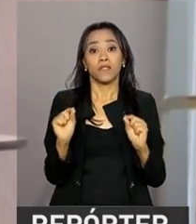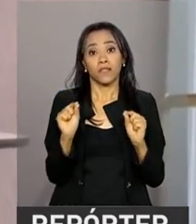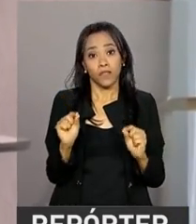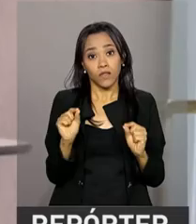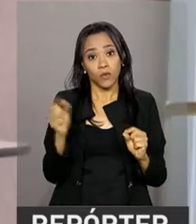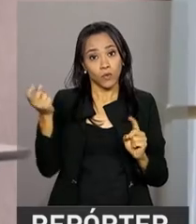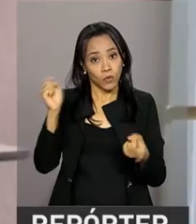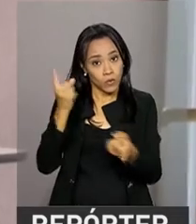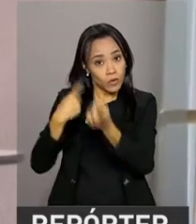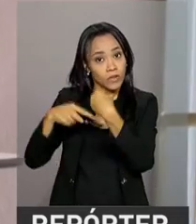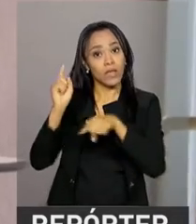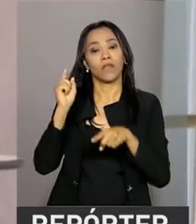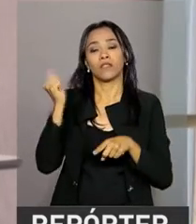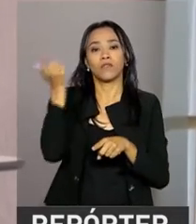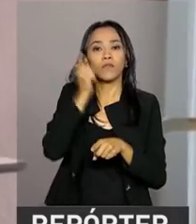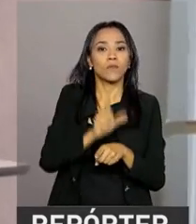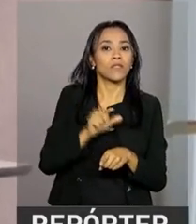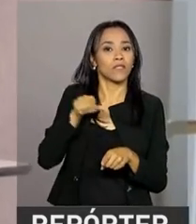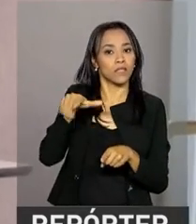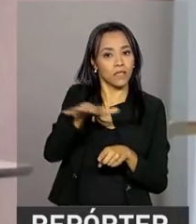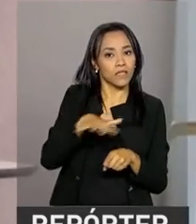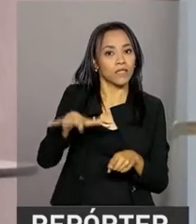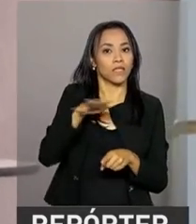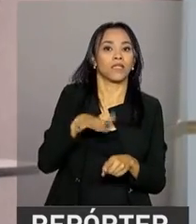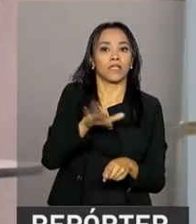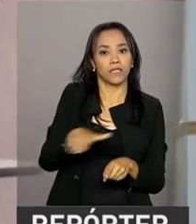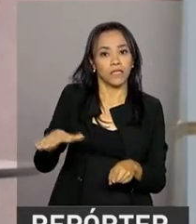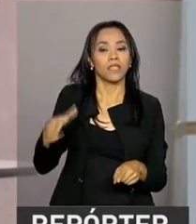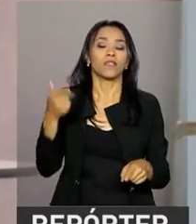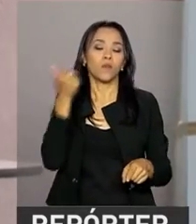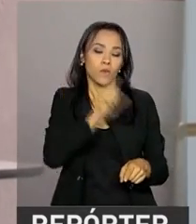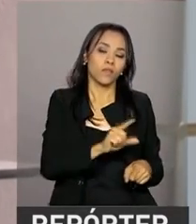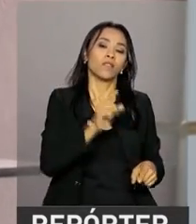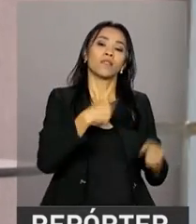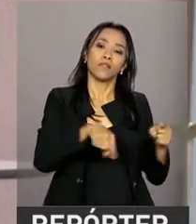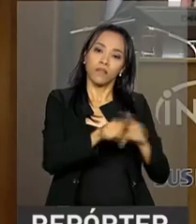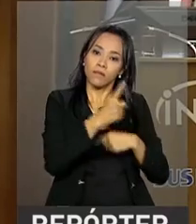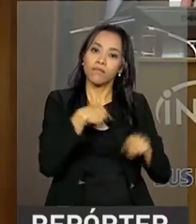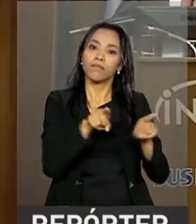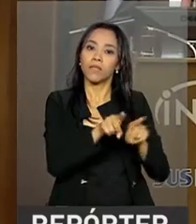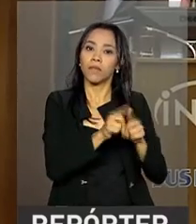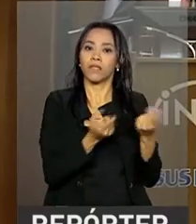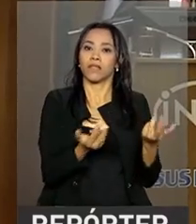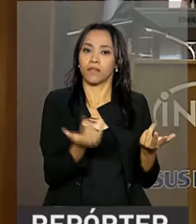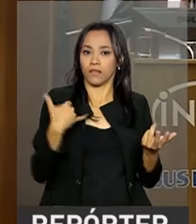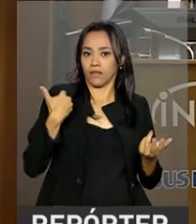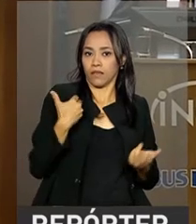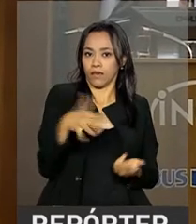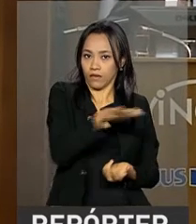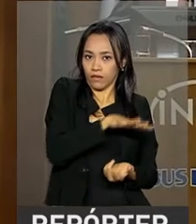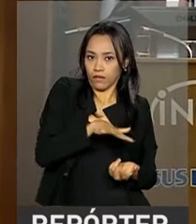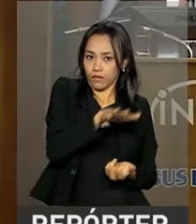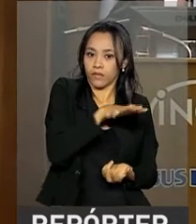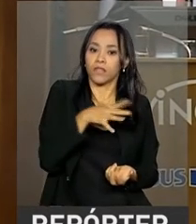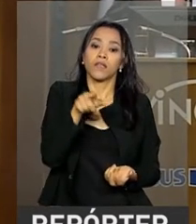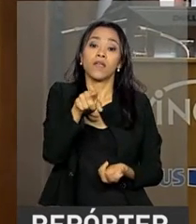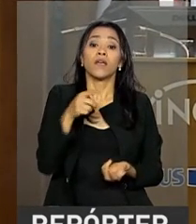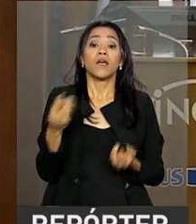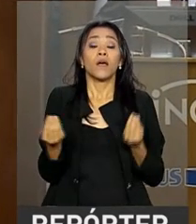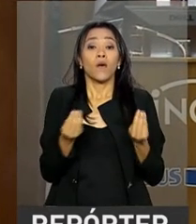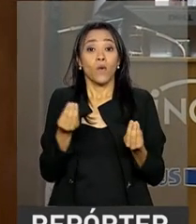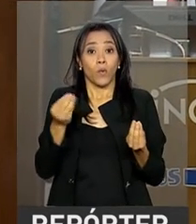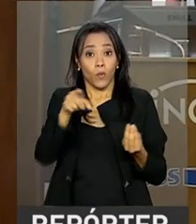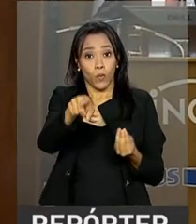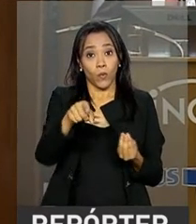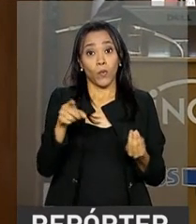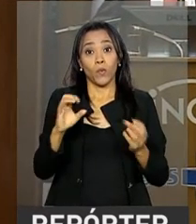que o mesmo sucesso que foi conseguido para as crianças seja conseguido também nessa faixa etária. Para aprimorar o tratamento da doença, o Instituto